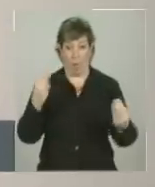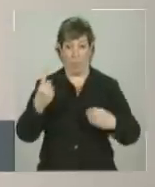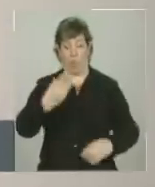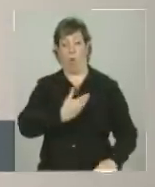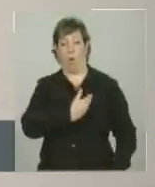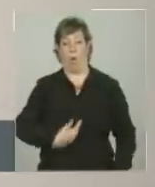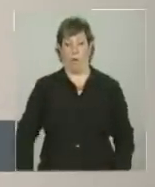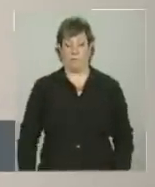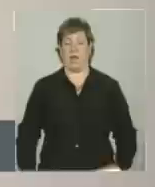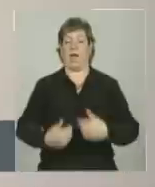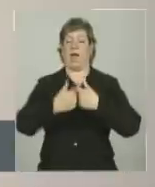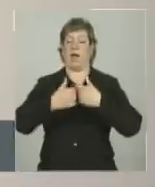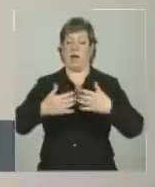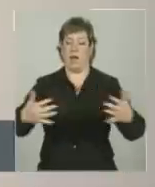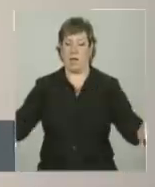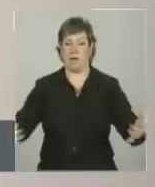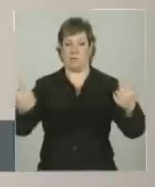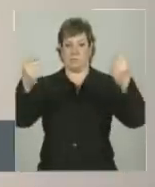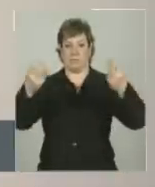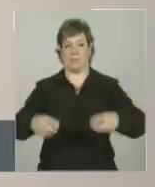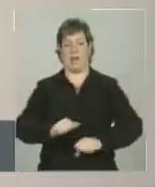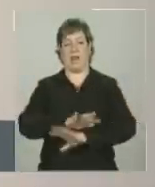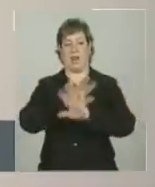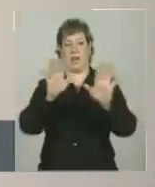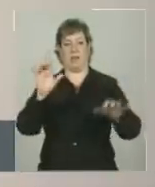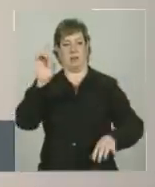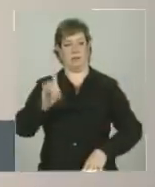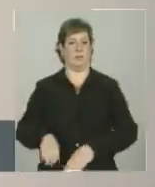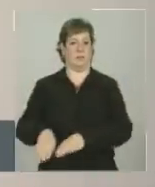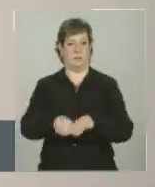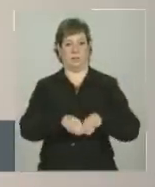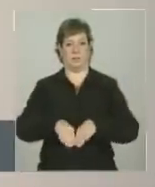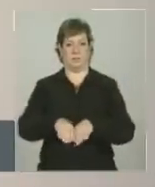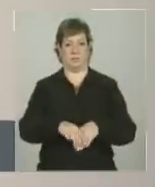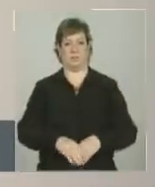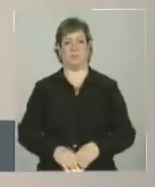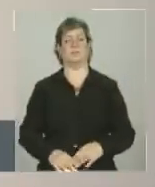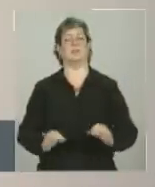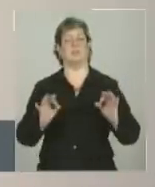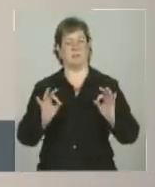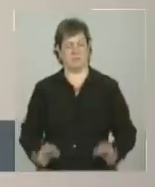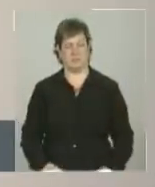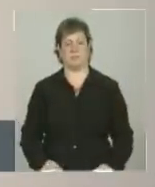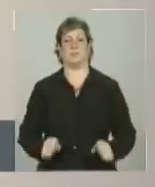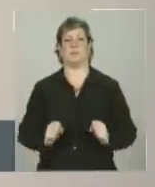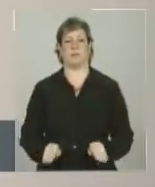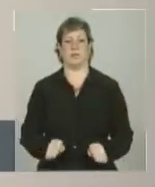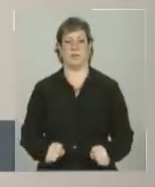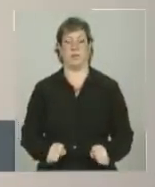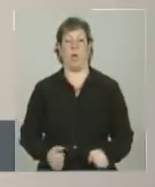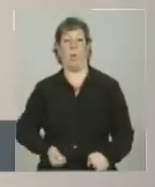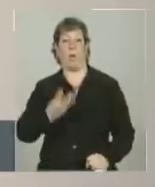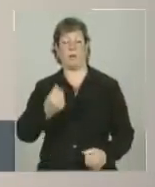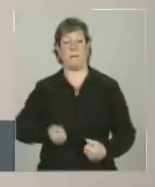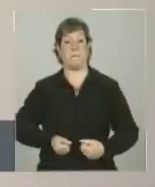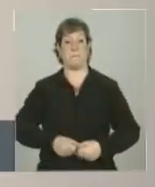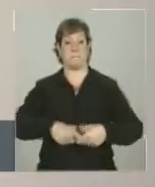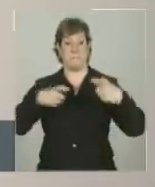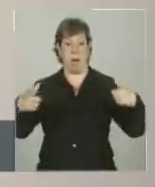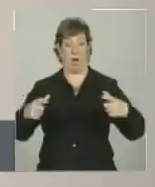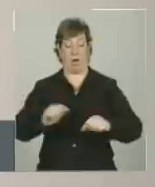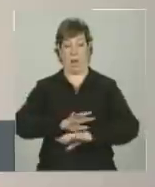governo aberto e mais democrático. Não tenhamos dúvida, quanto maior a transparência,